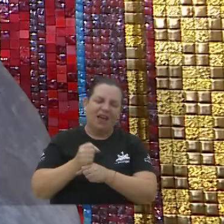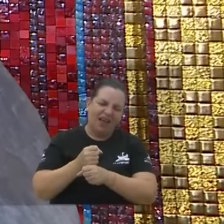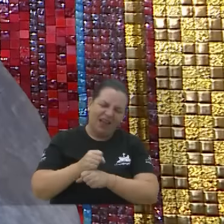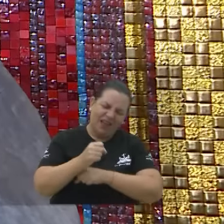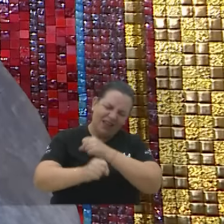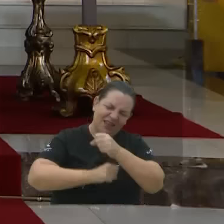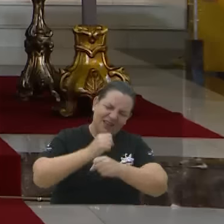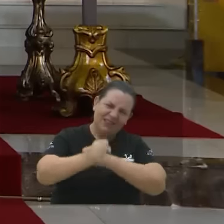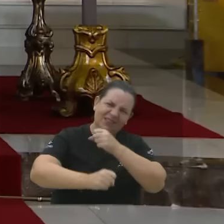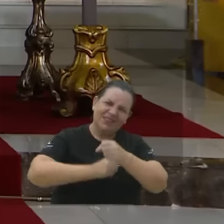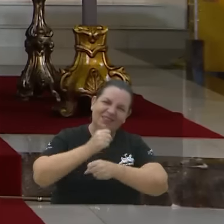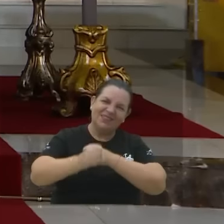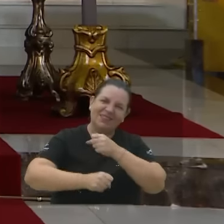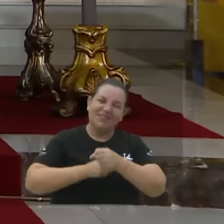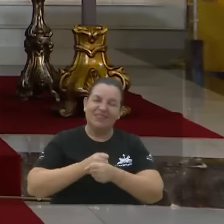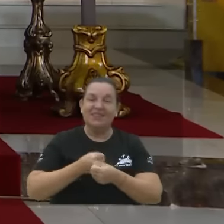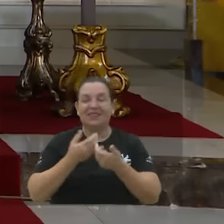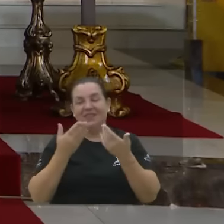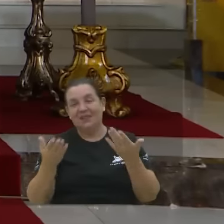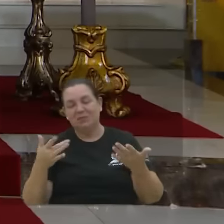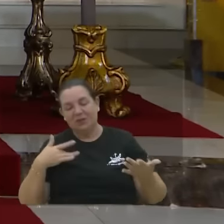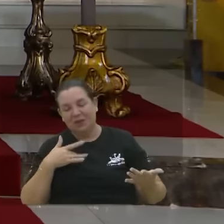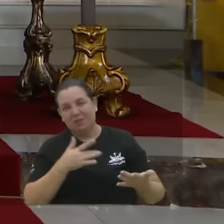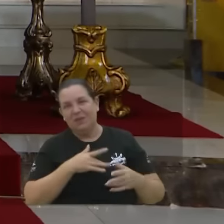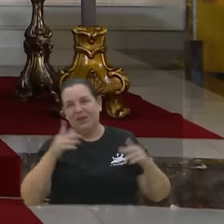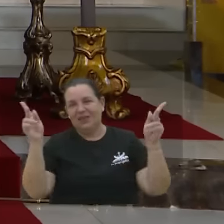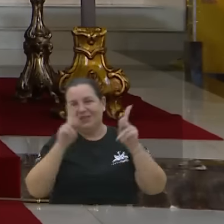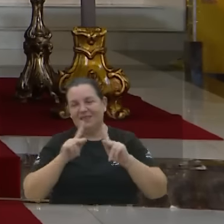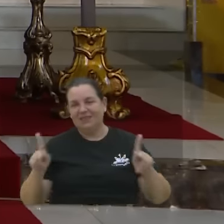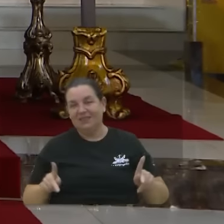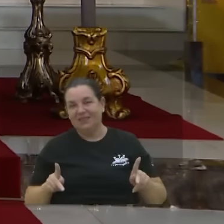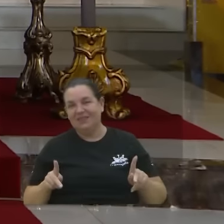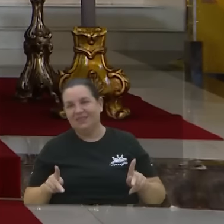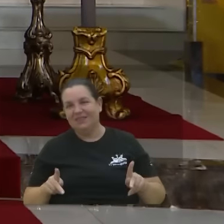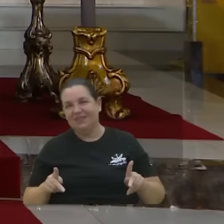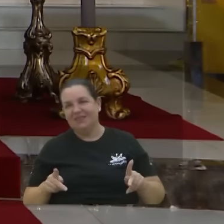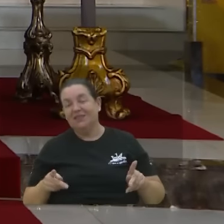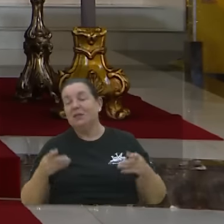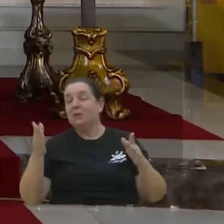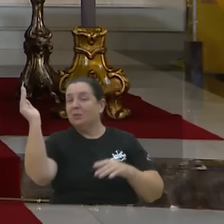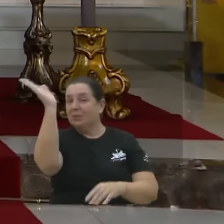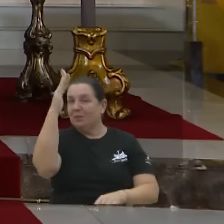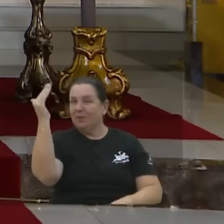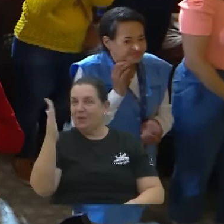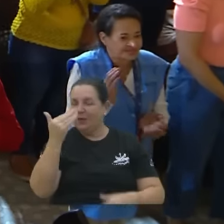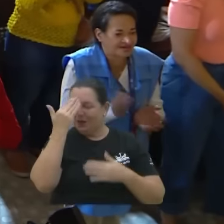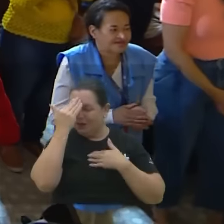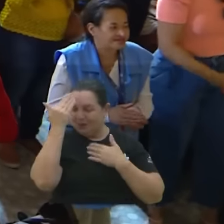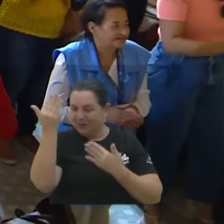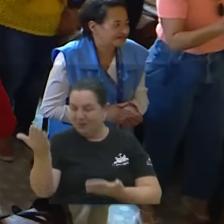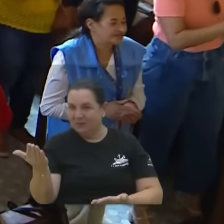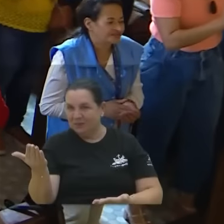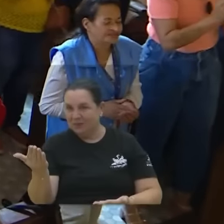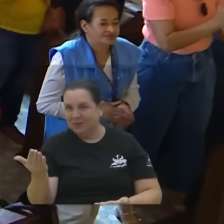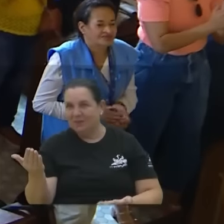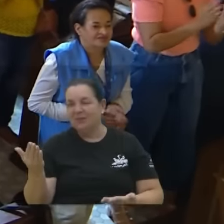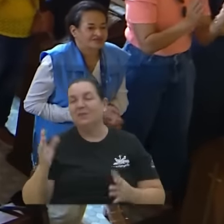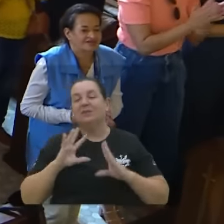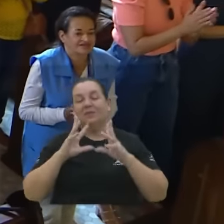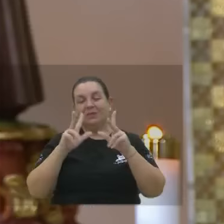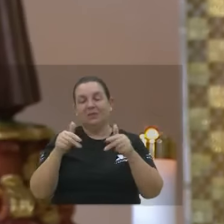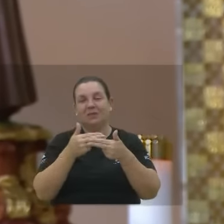de vida, saúde e muita paz. O Brasil lhe agradece